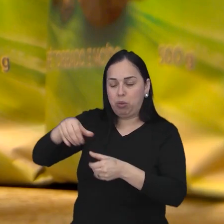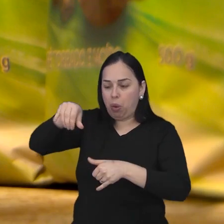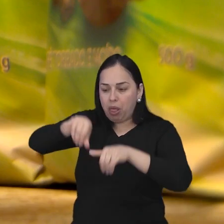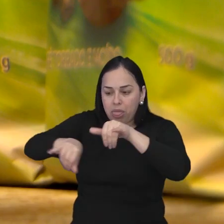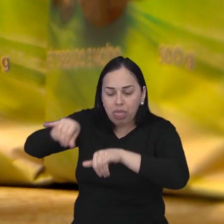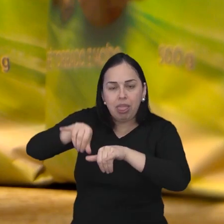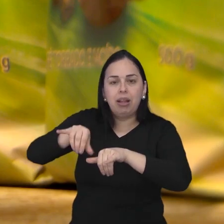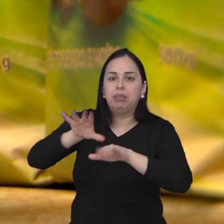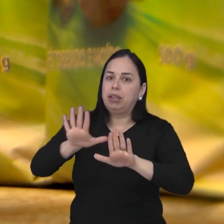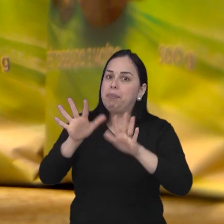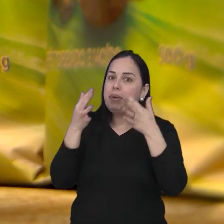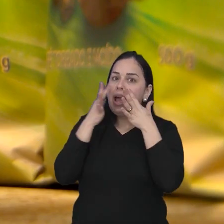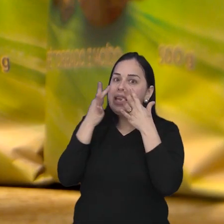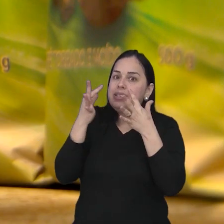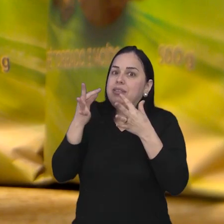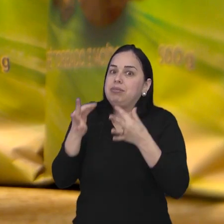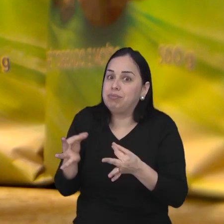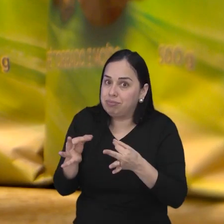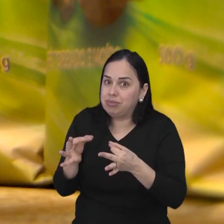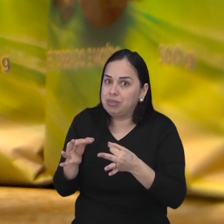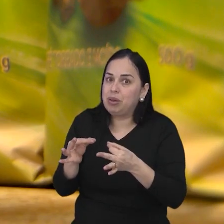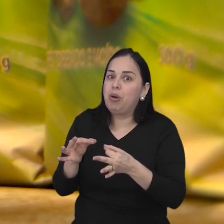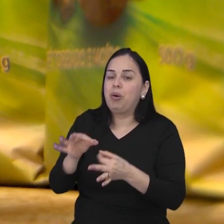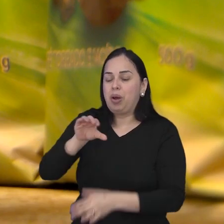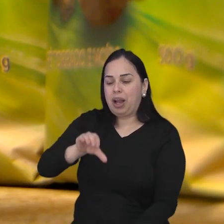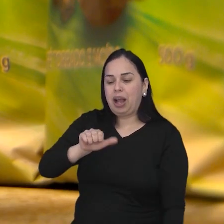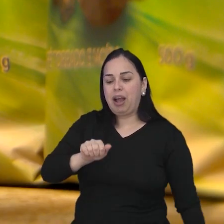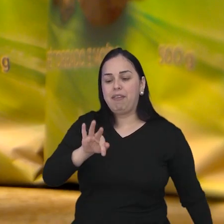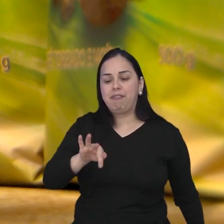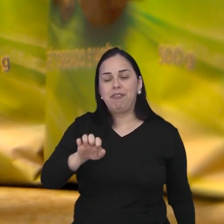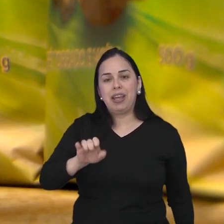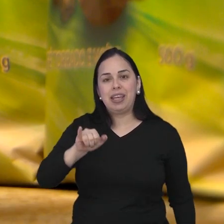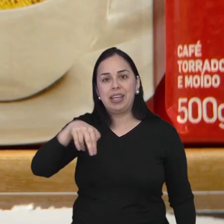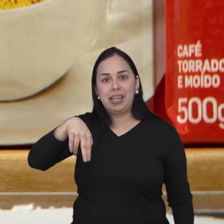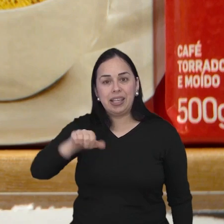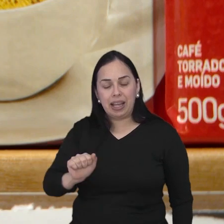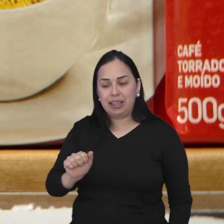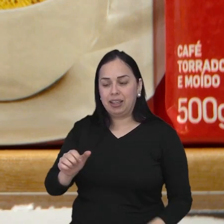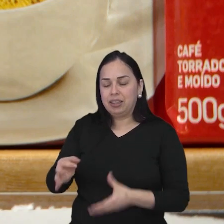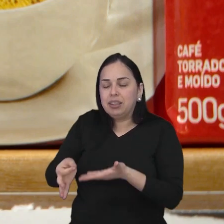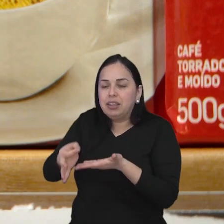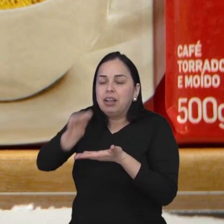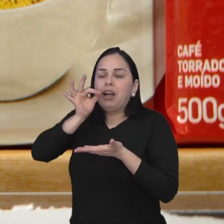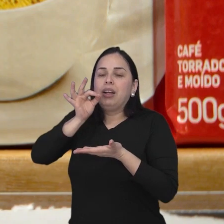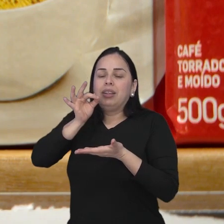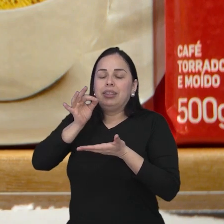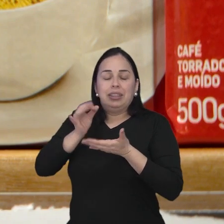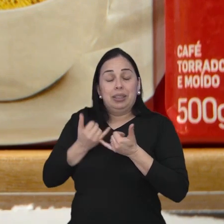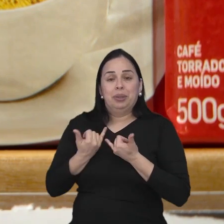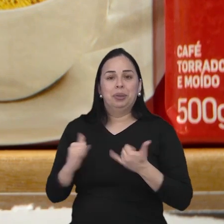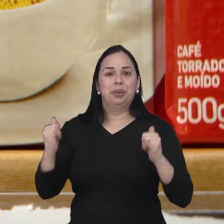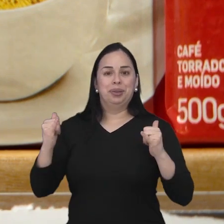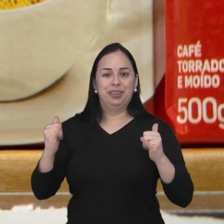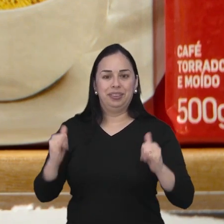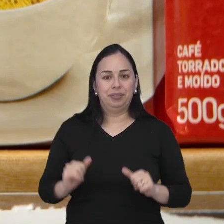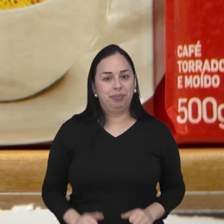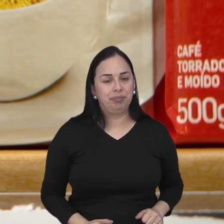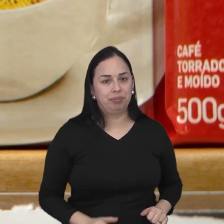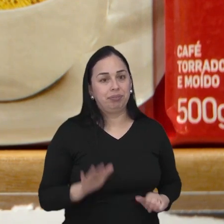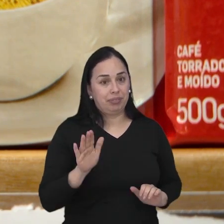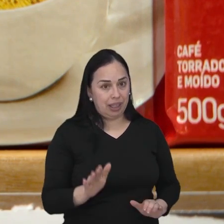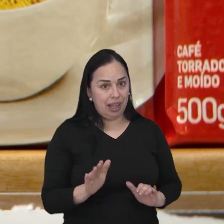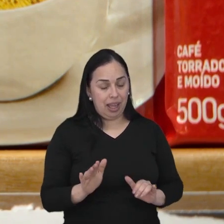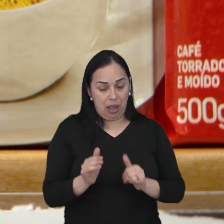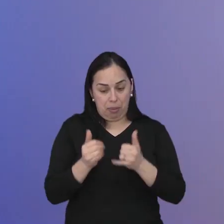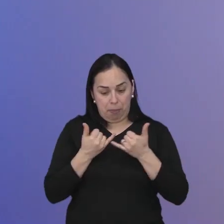no café que deve receber a atenção dos consumidores, a cafeína. É essa substância que dá aquela ajudinha a